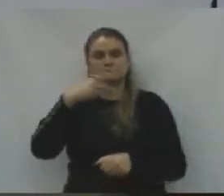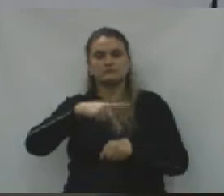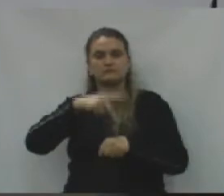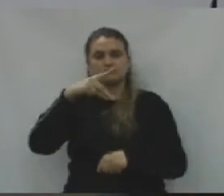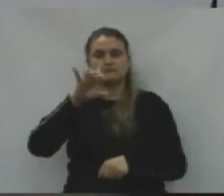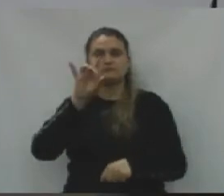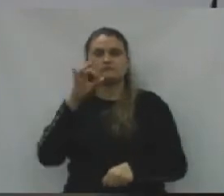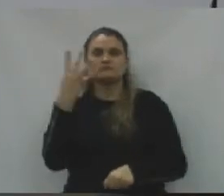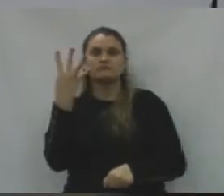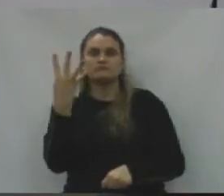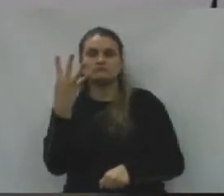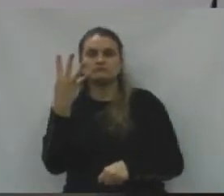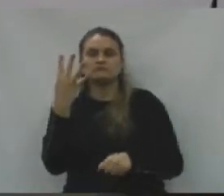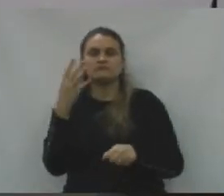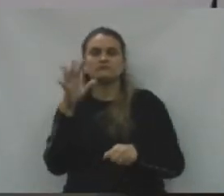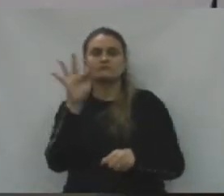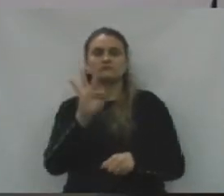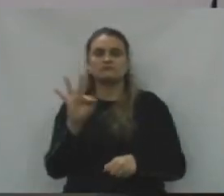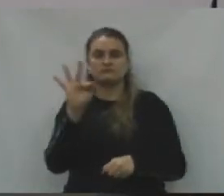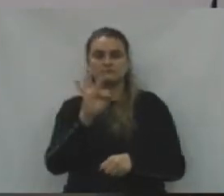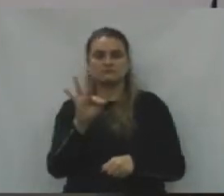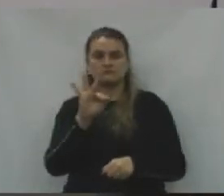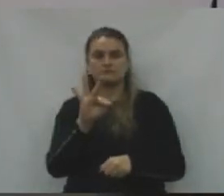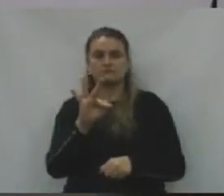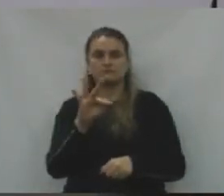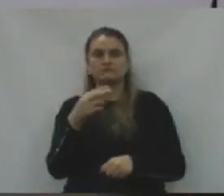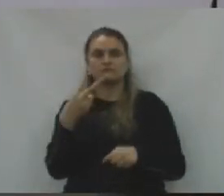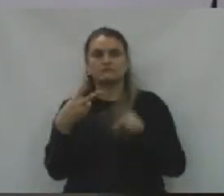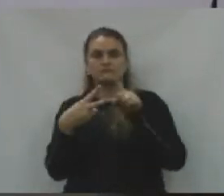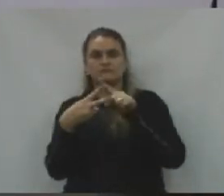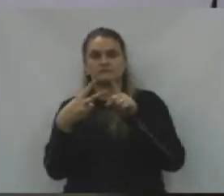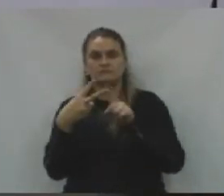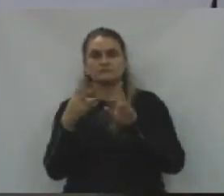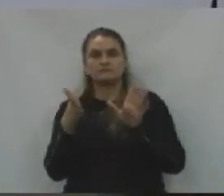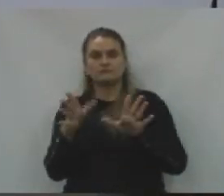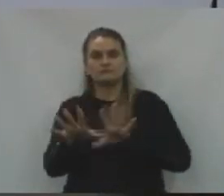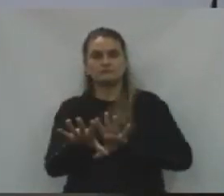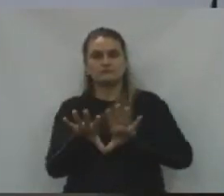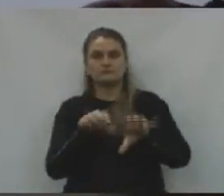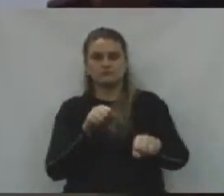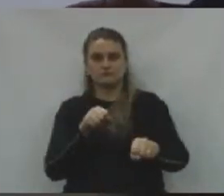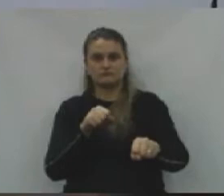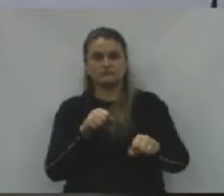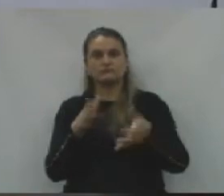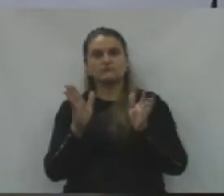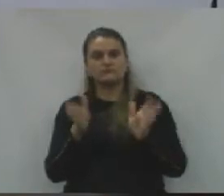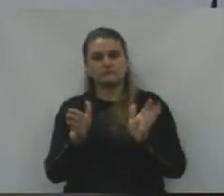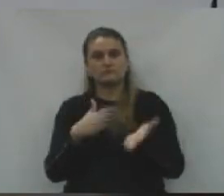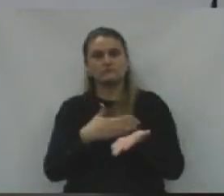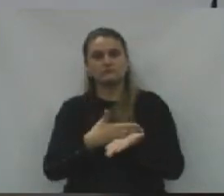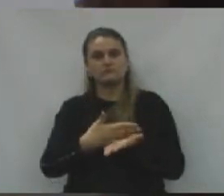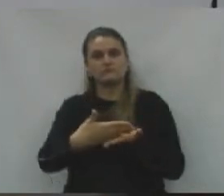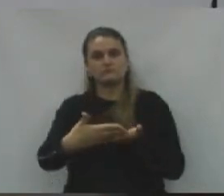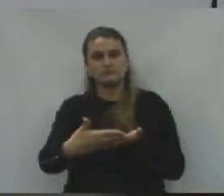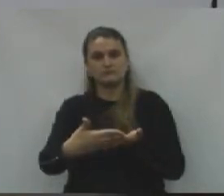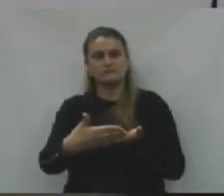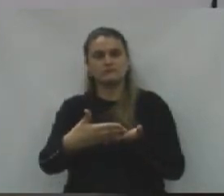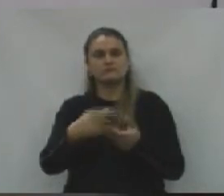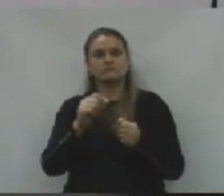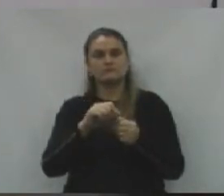especialistas e apenas 4 com simples graduação, sendo 2 deles formados recentemente e agora devem